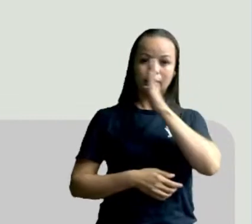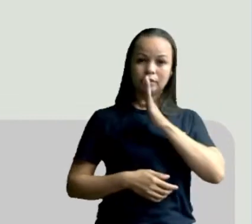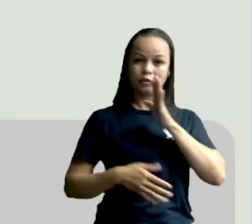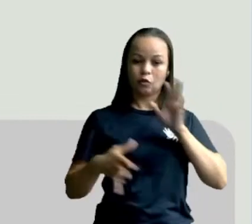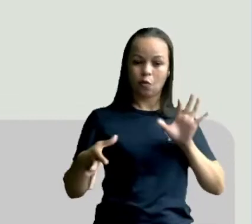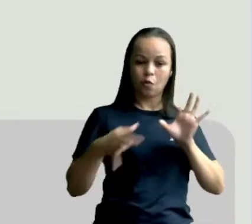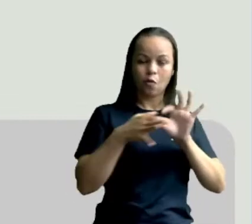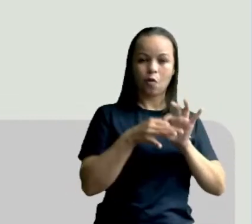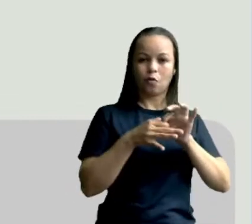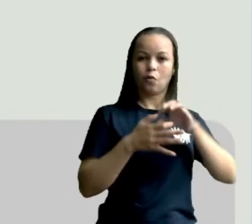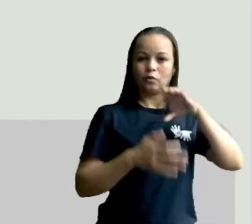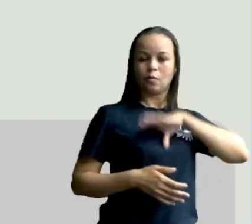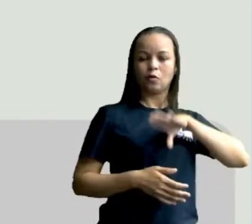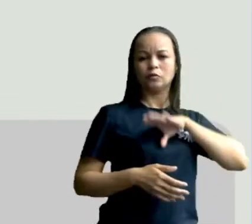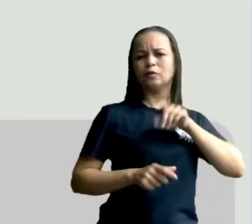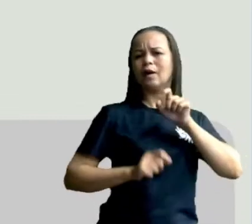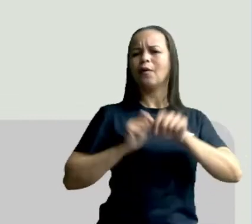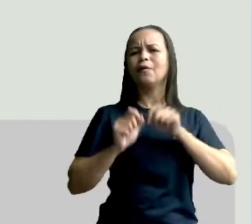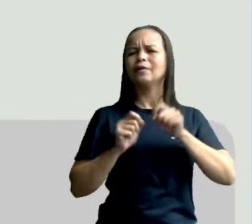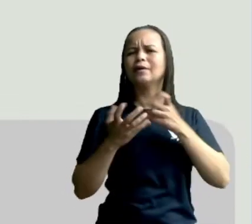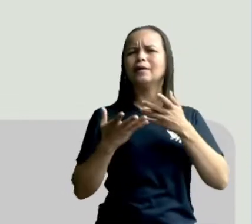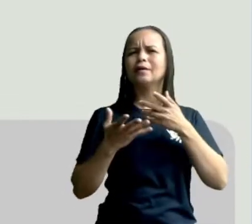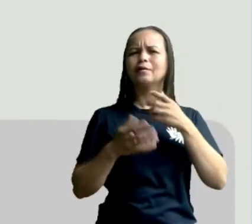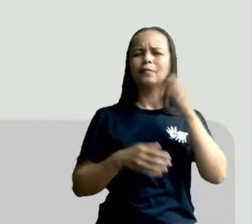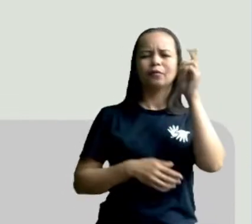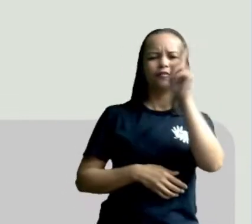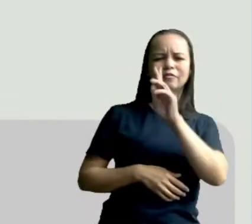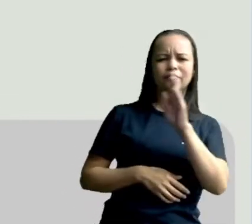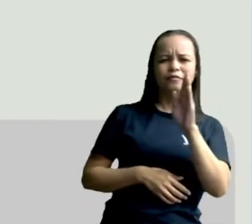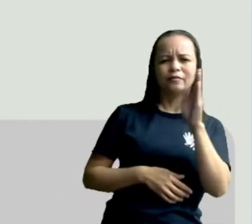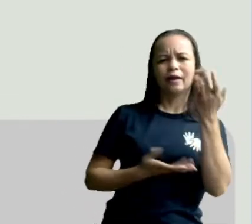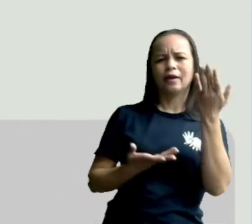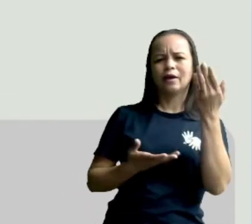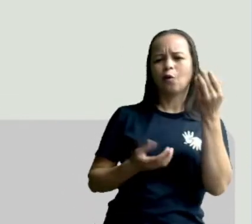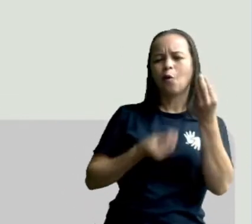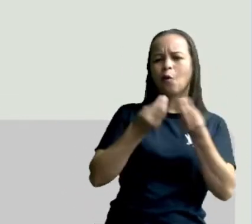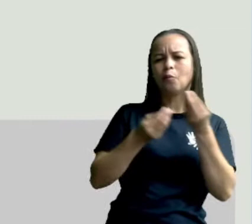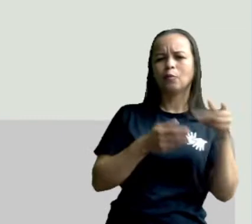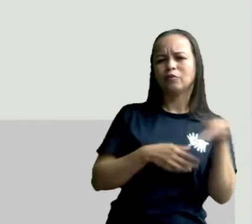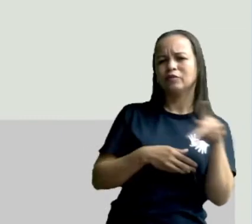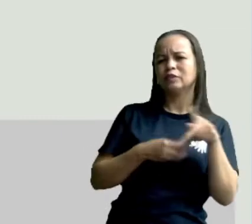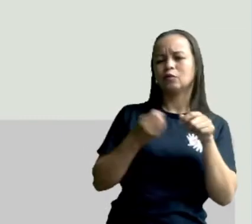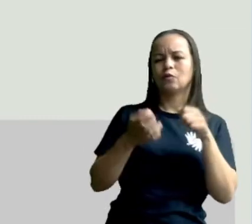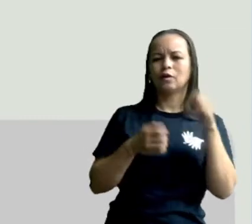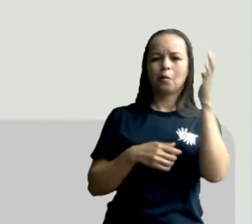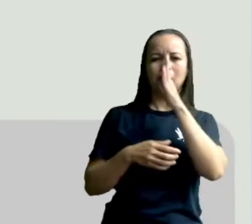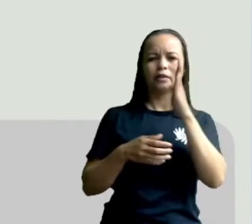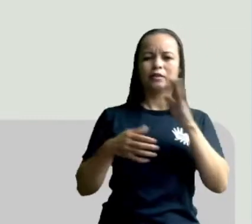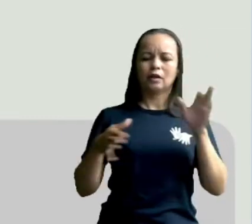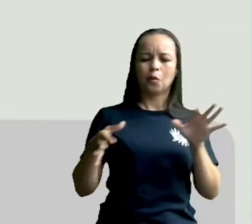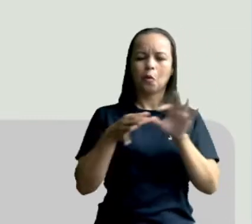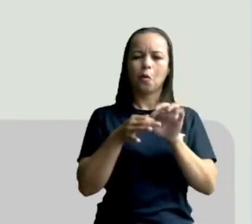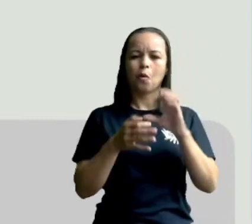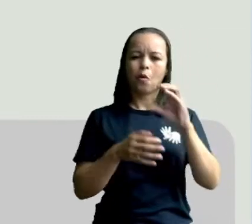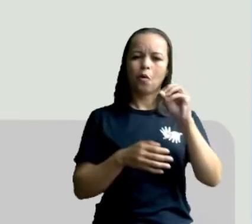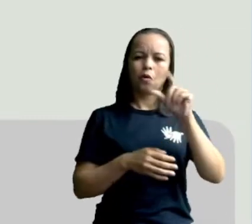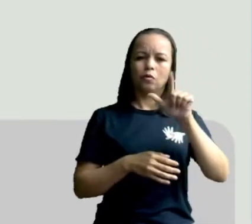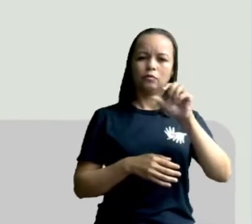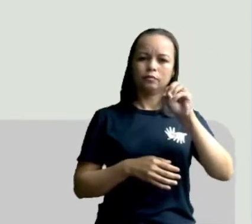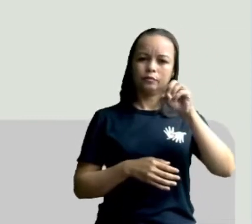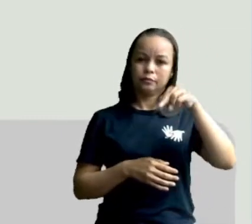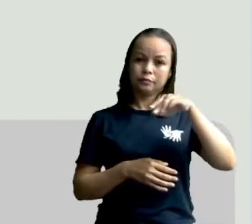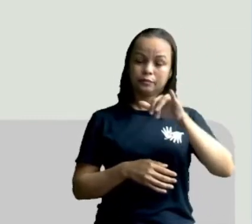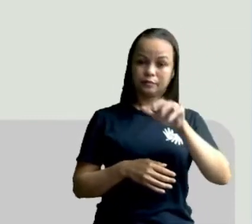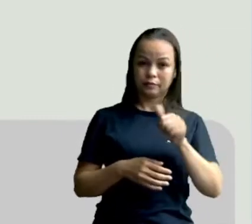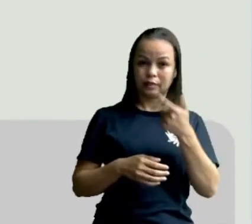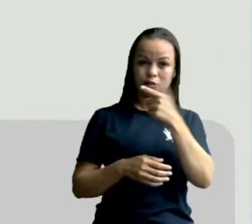o que é isso, professora? Colônia de colônia. Como é que um país se torna colônia de outro? Olha só, com a chegada dos portugueses às